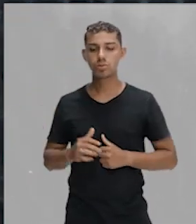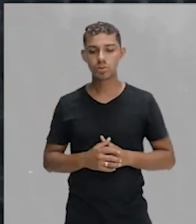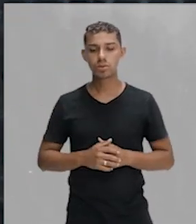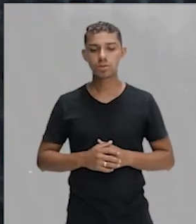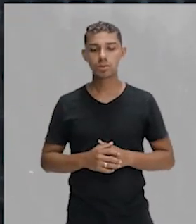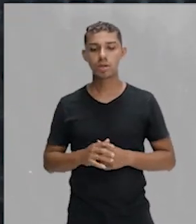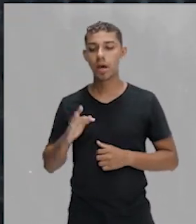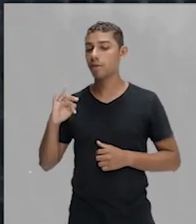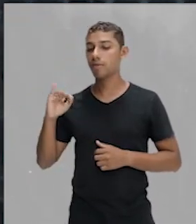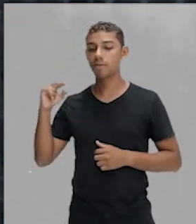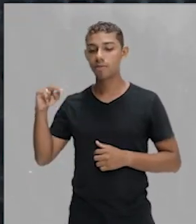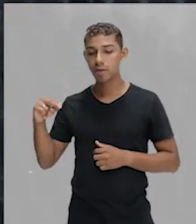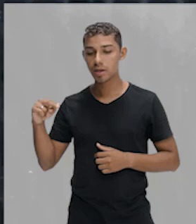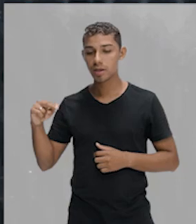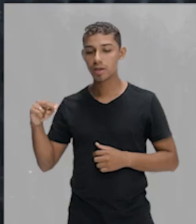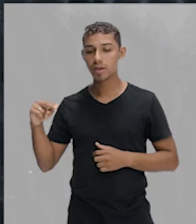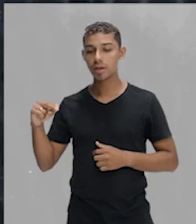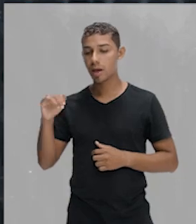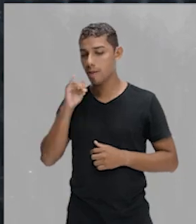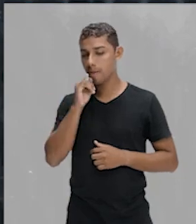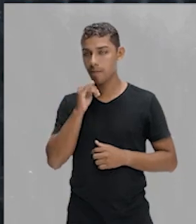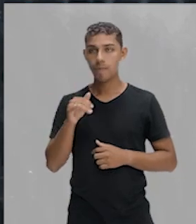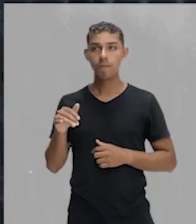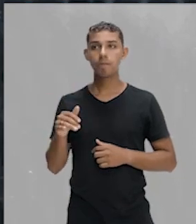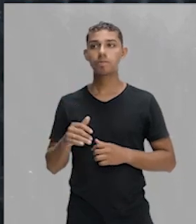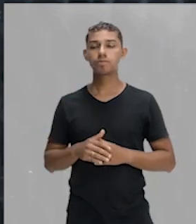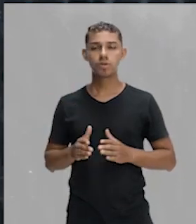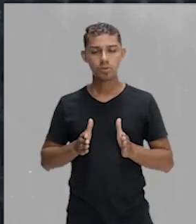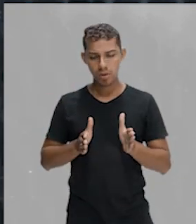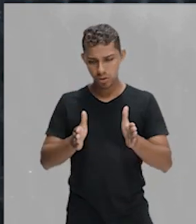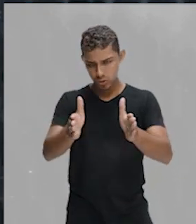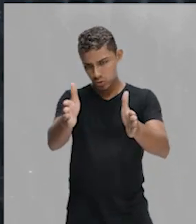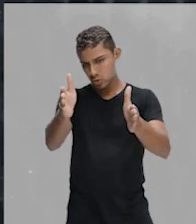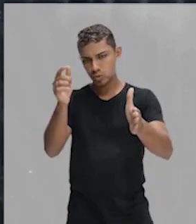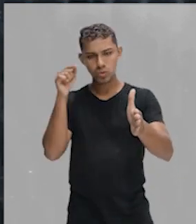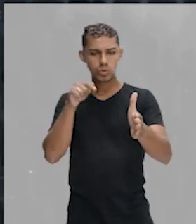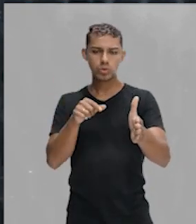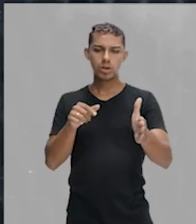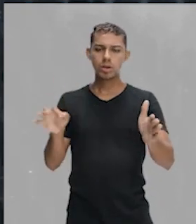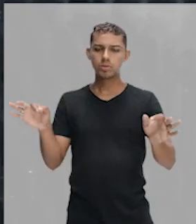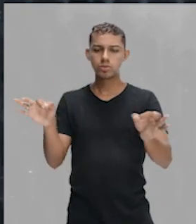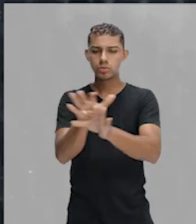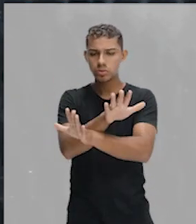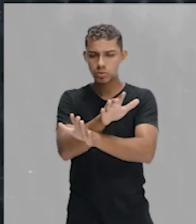Quando eu coloco o fim em uma ciclovia, em uma